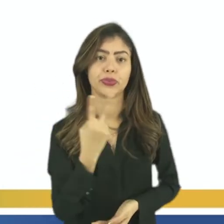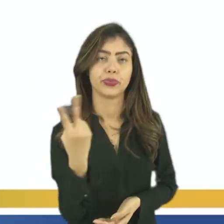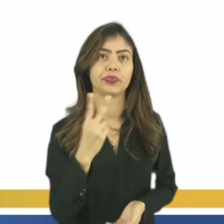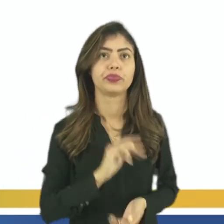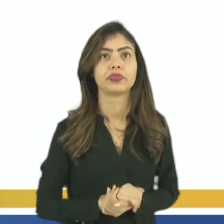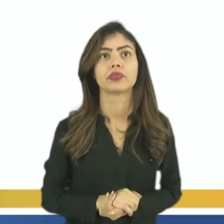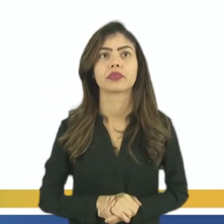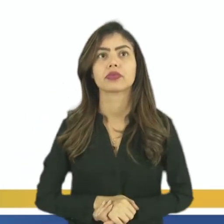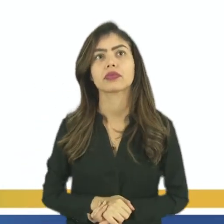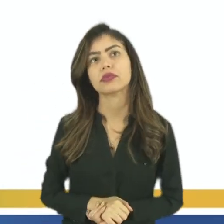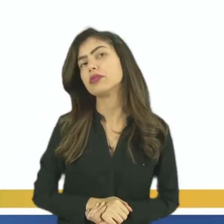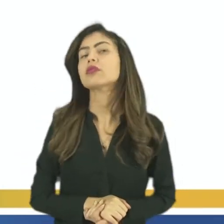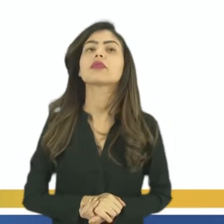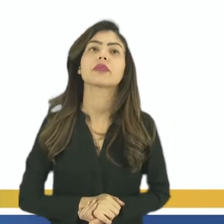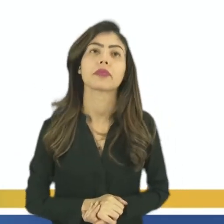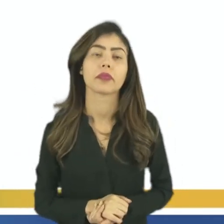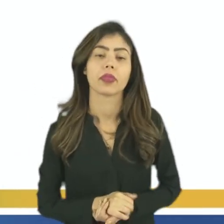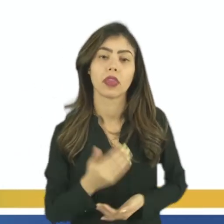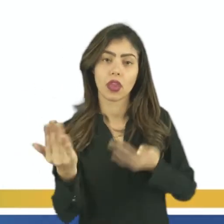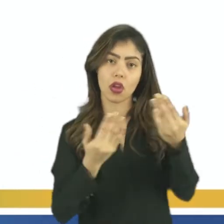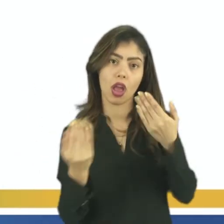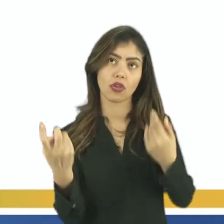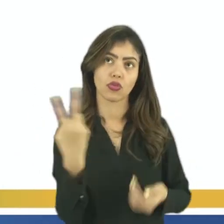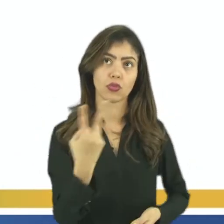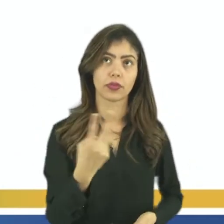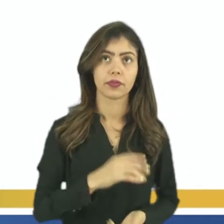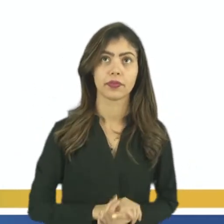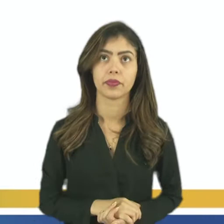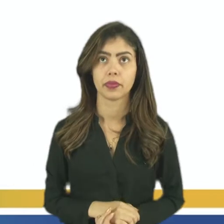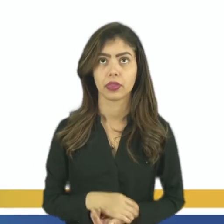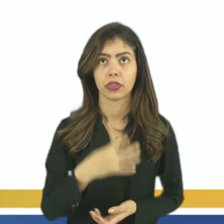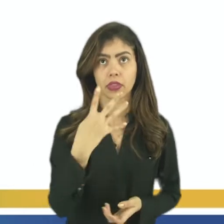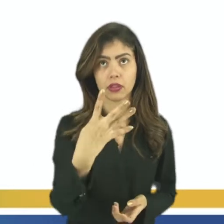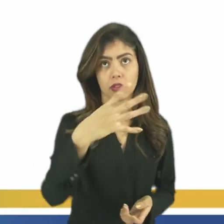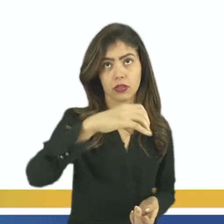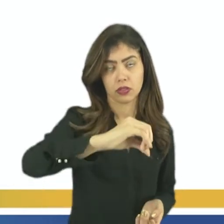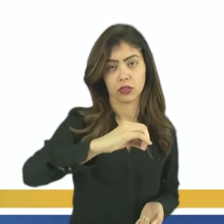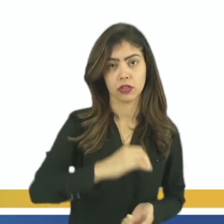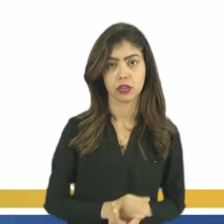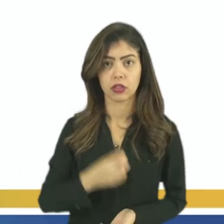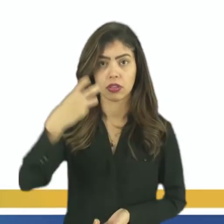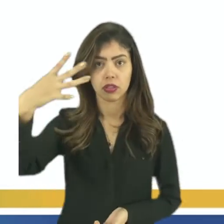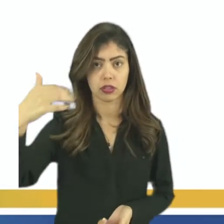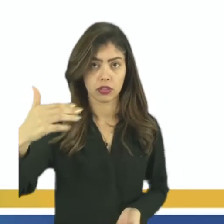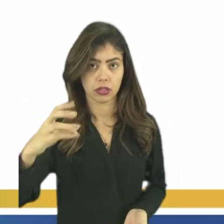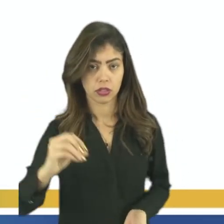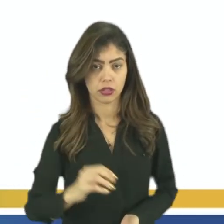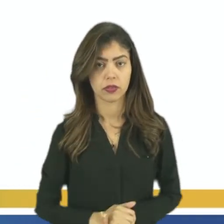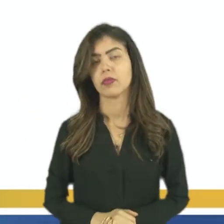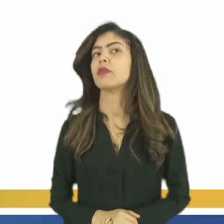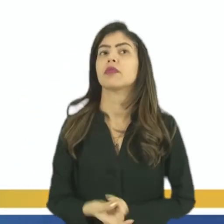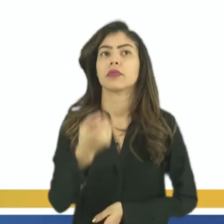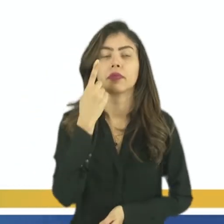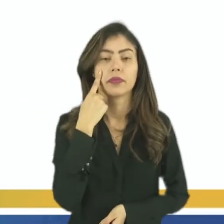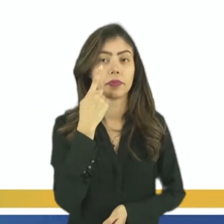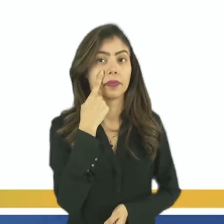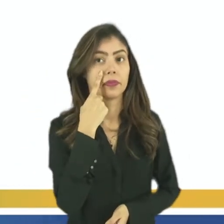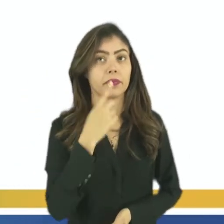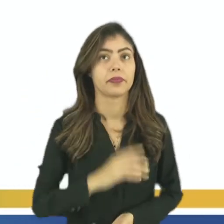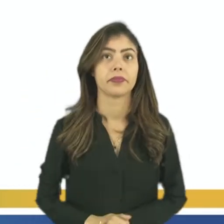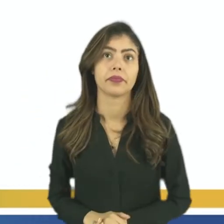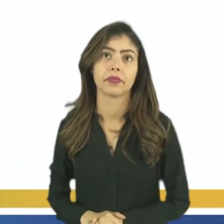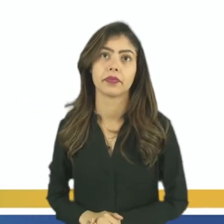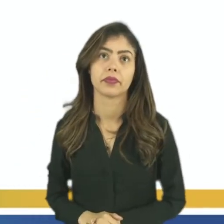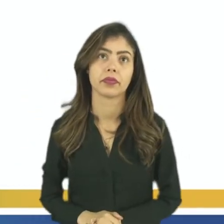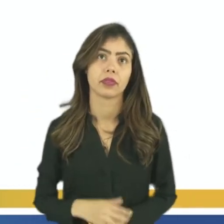frações do problema da cacau né eu quero comparar as frações quatro nonos e três dessas repare a